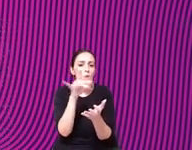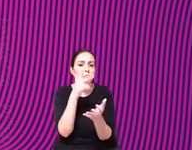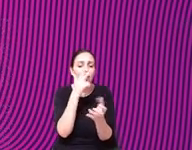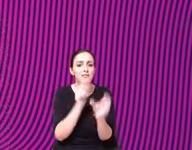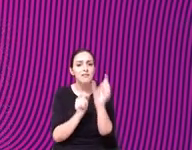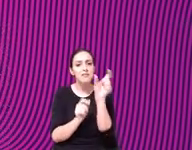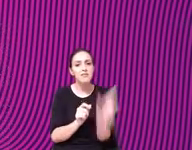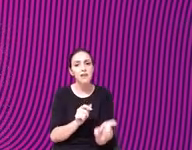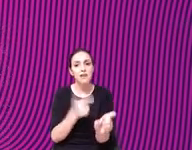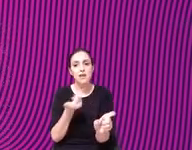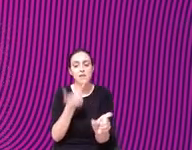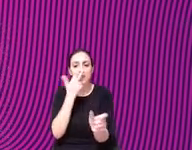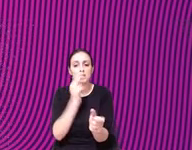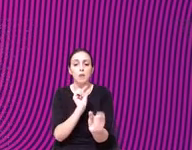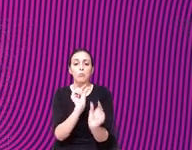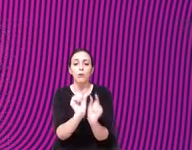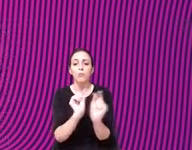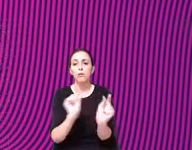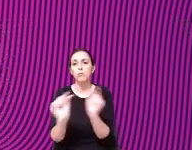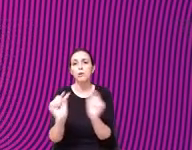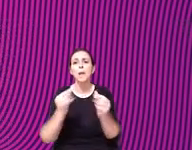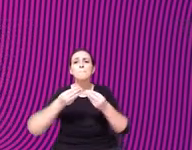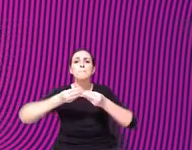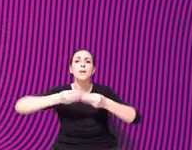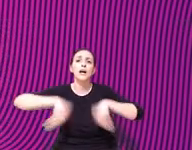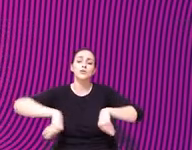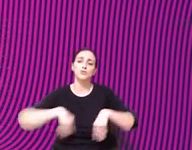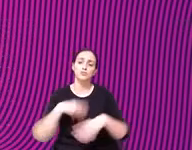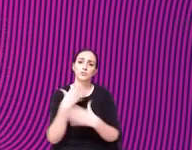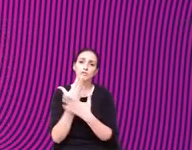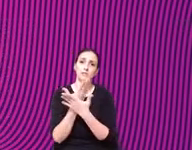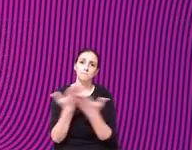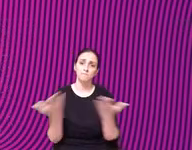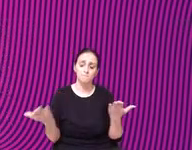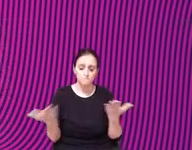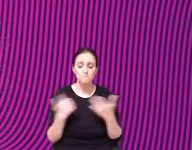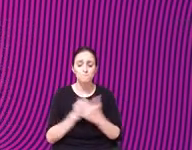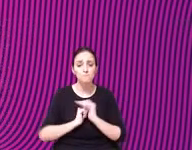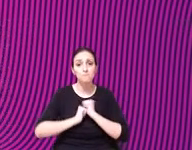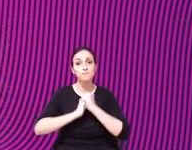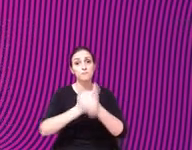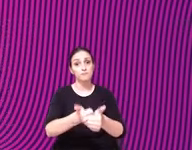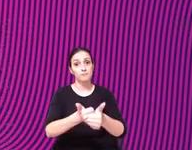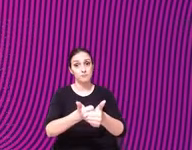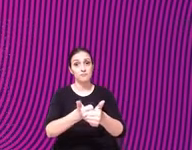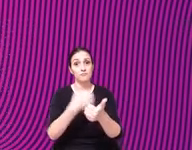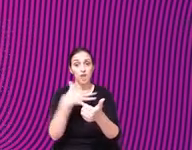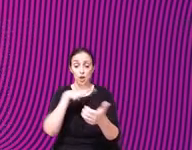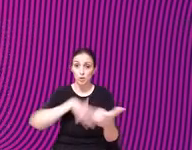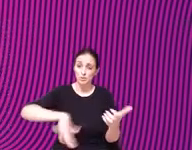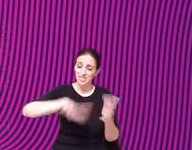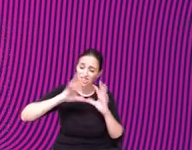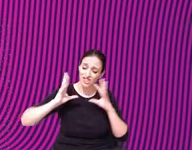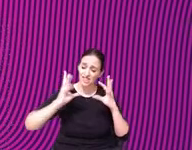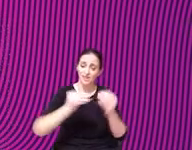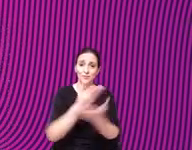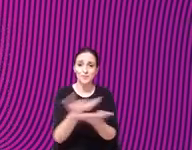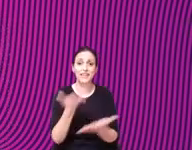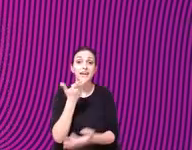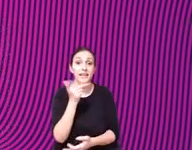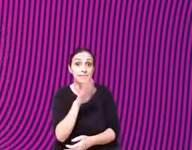um prejuízo tremendo no nosso no acompanhamento global da criança,